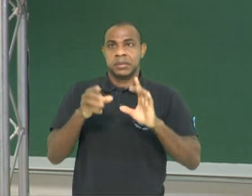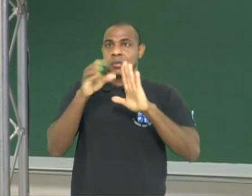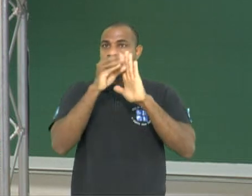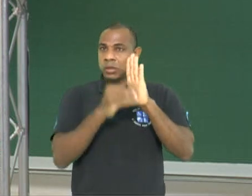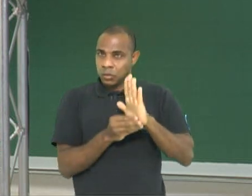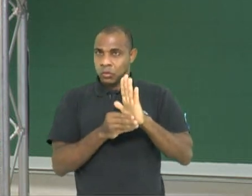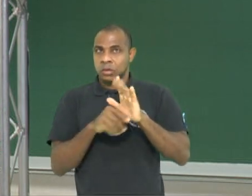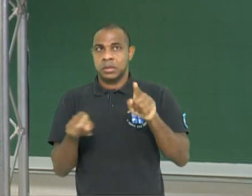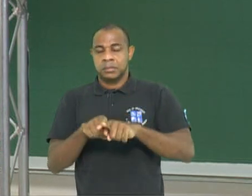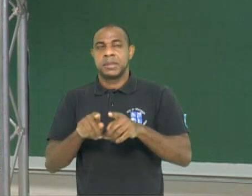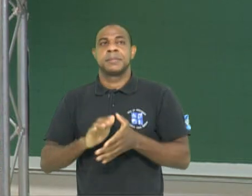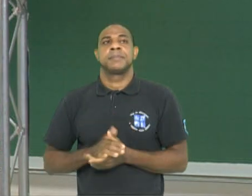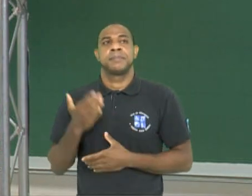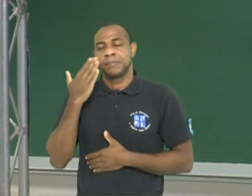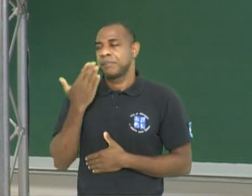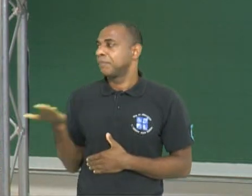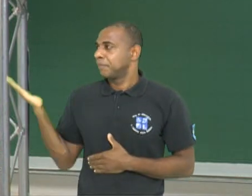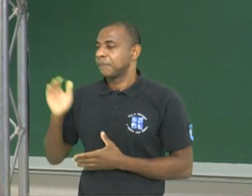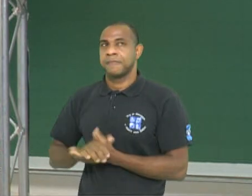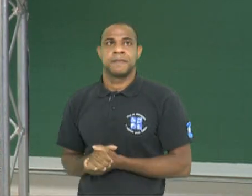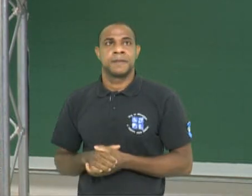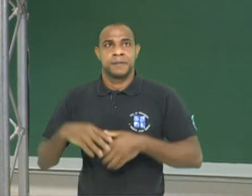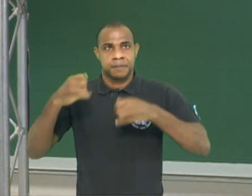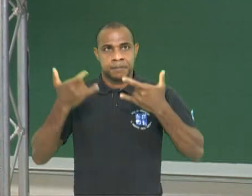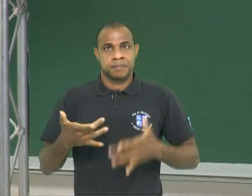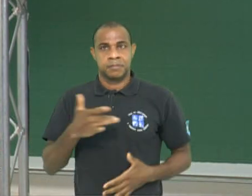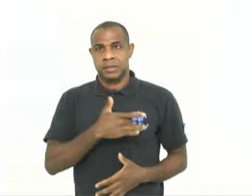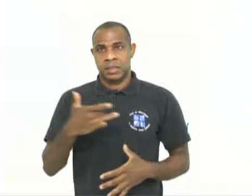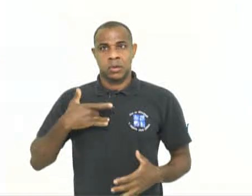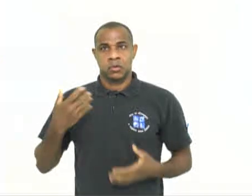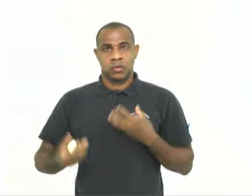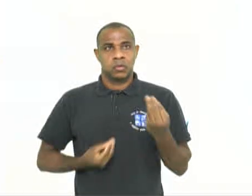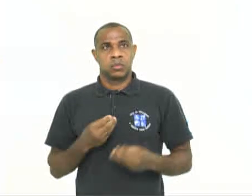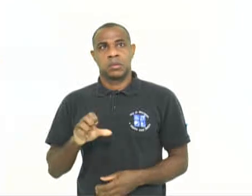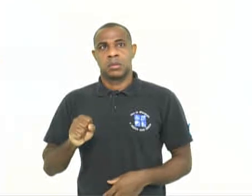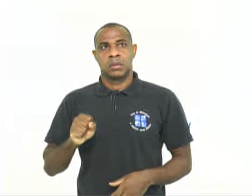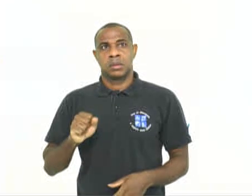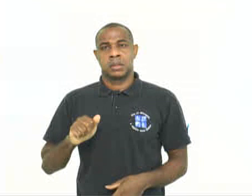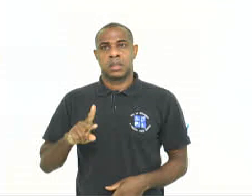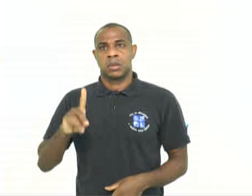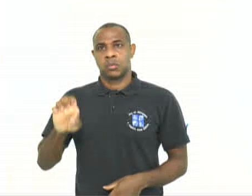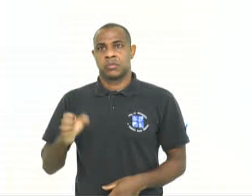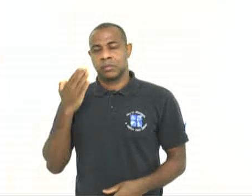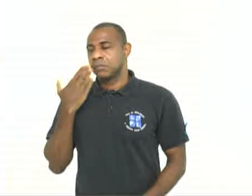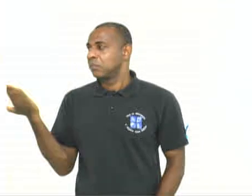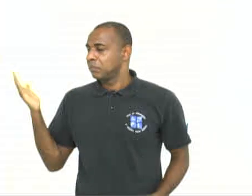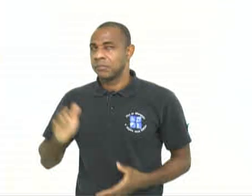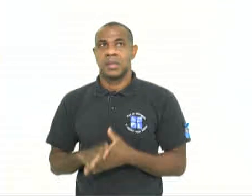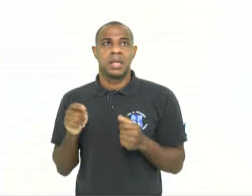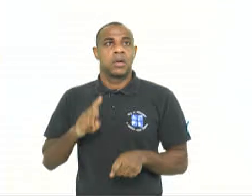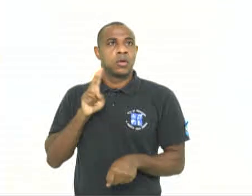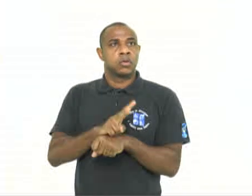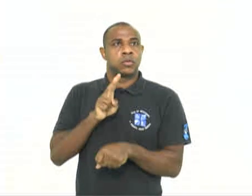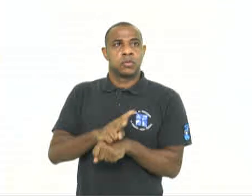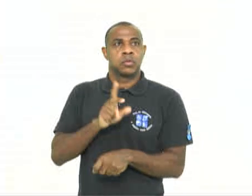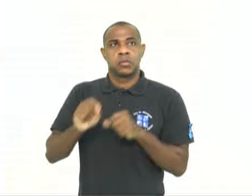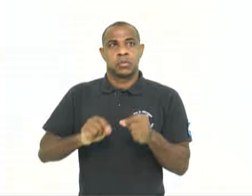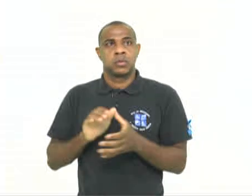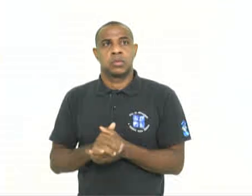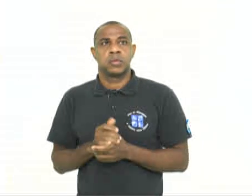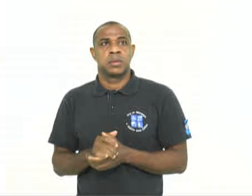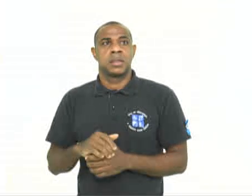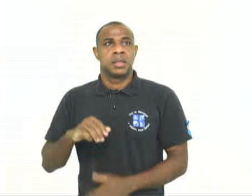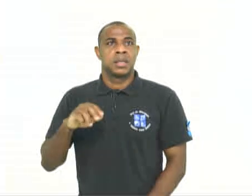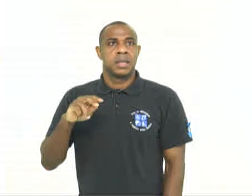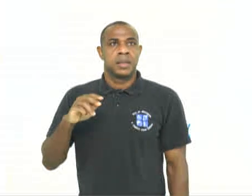assunto que a gente está vendo. E mais uma vez eu trago da Veja Saúde, né? Que é um novo remédio utilizado no tratamento da hemofilia. A gente